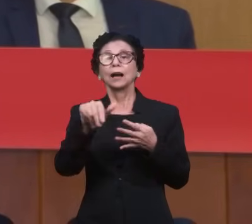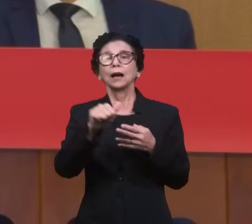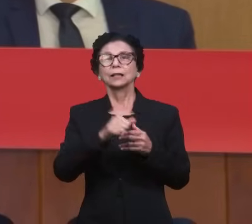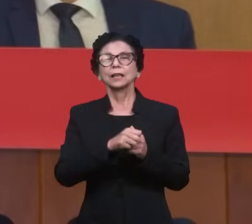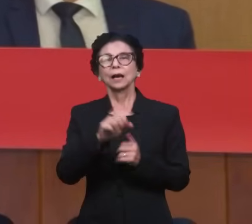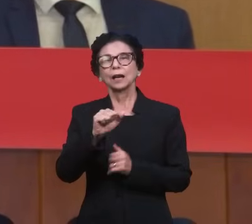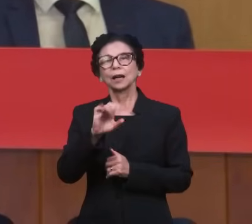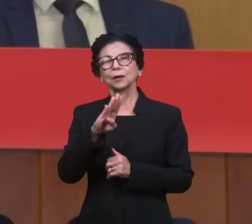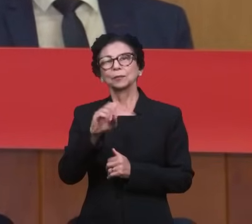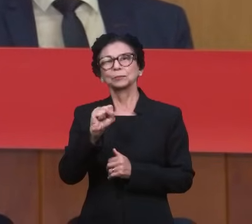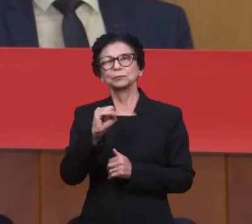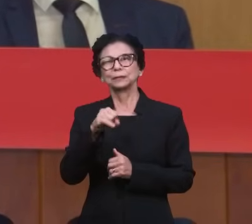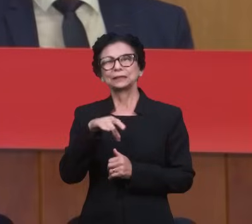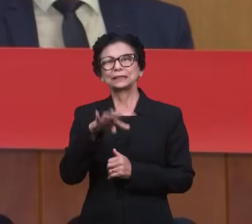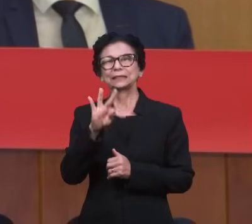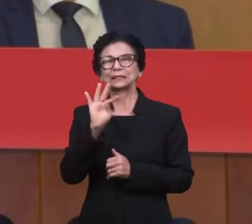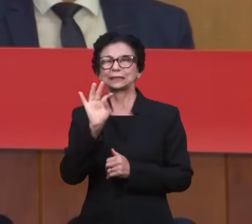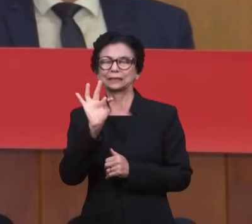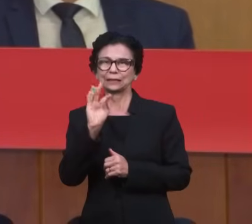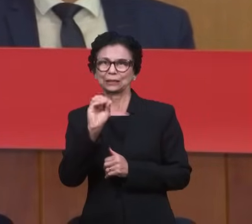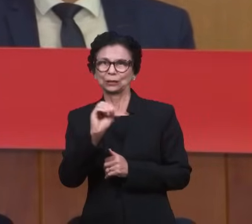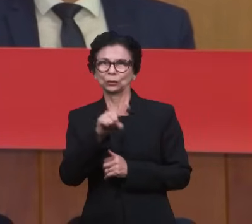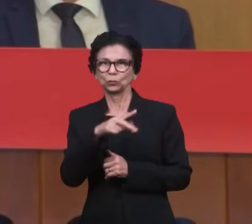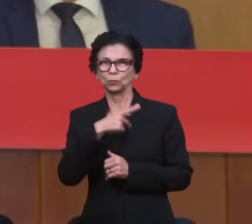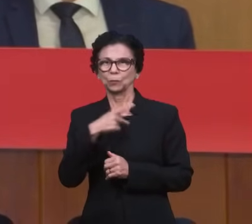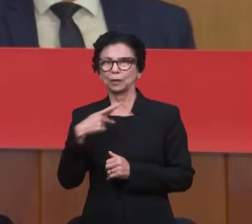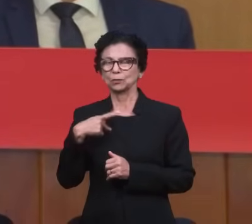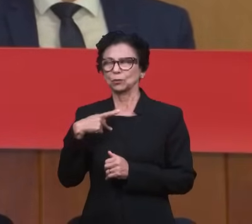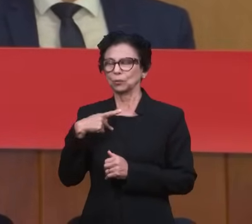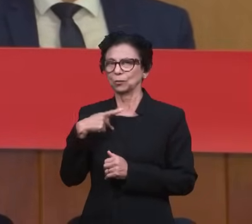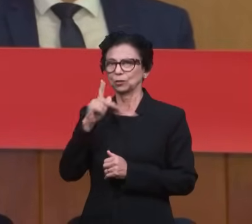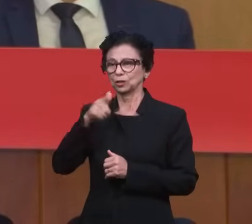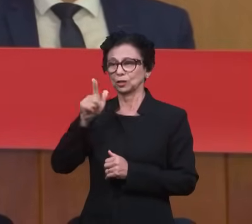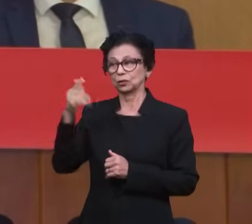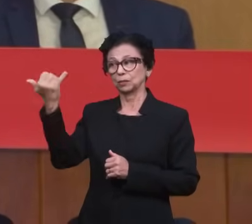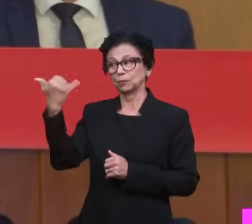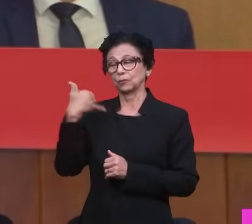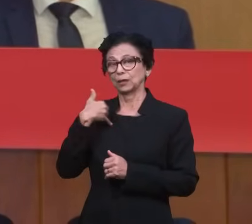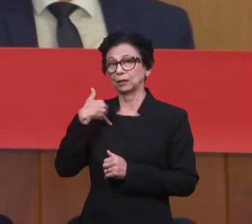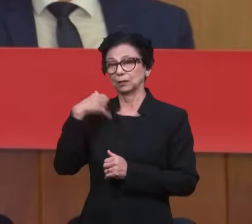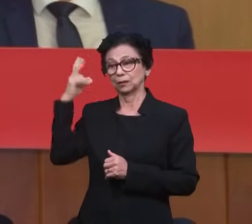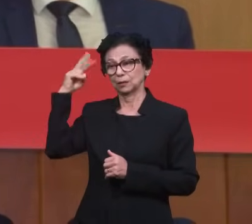Absinto, é verdade. Pastor Gideu Tiga, ele está me lembrando que